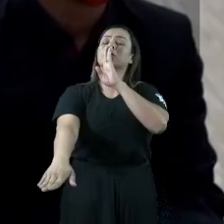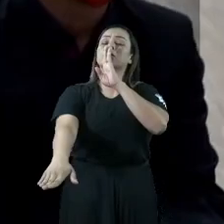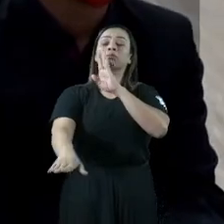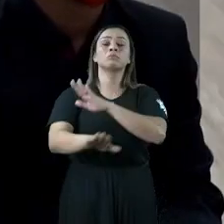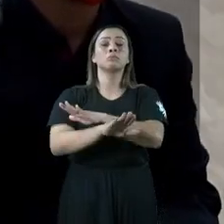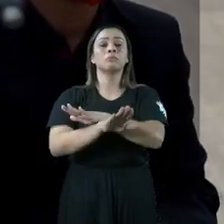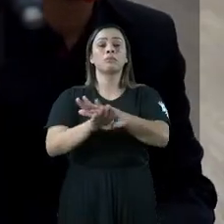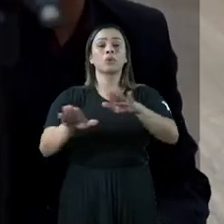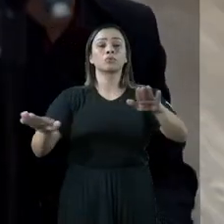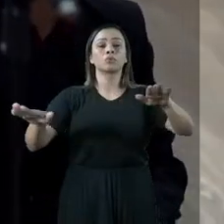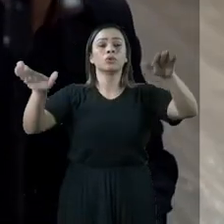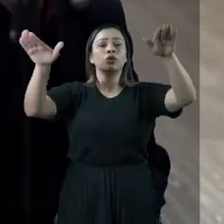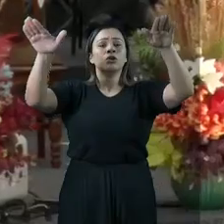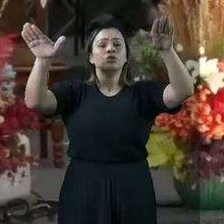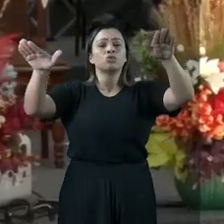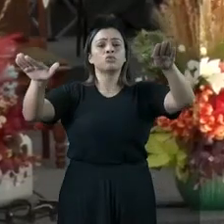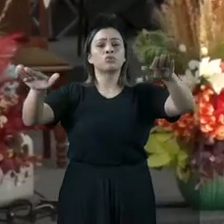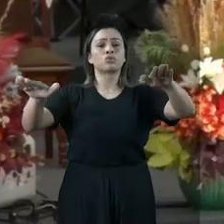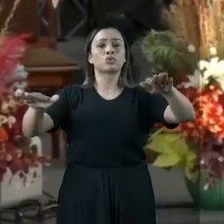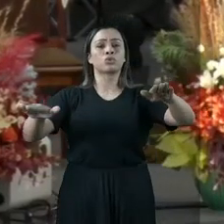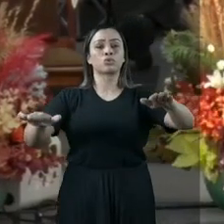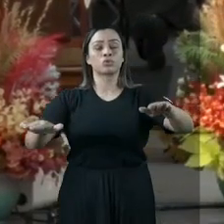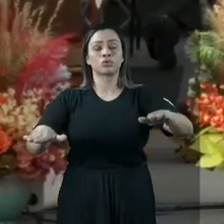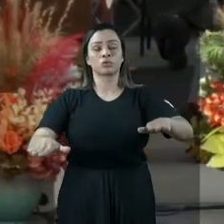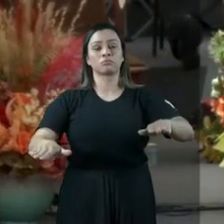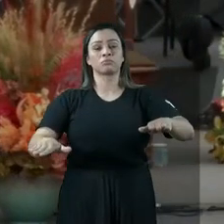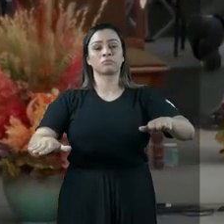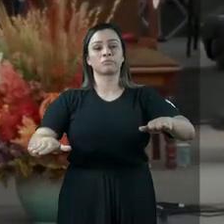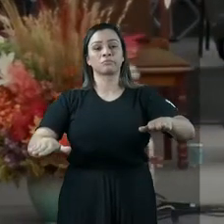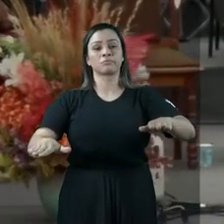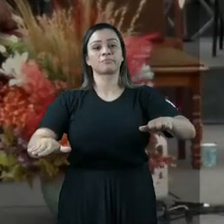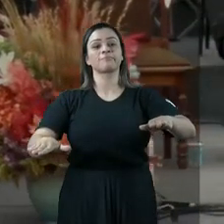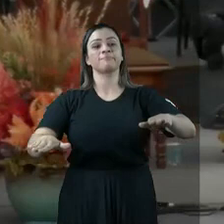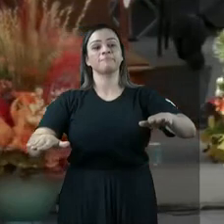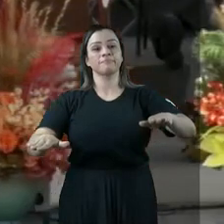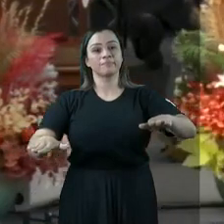presença, eu mostro que já tinha entrado no barco antes deles perceberem.